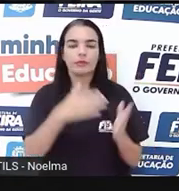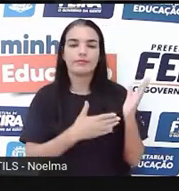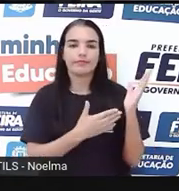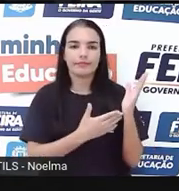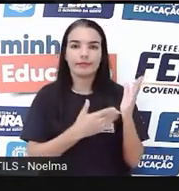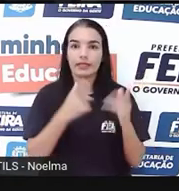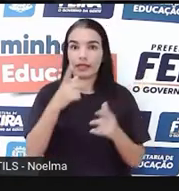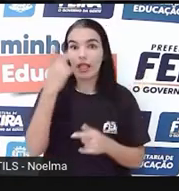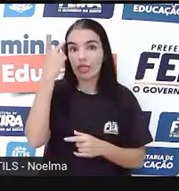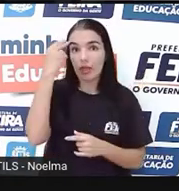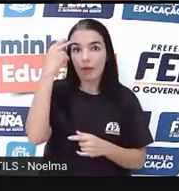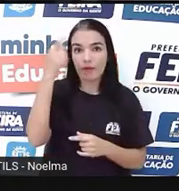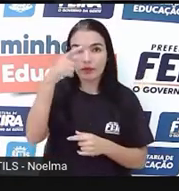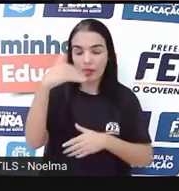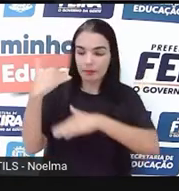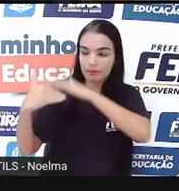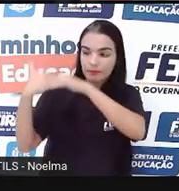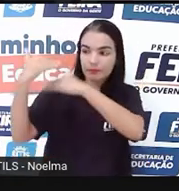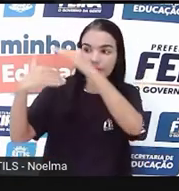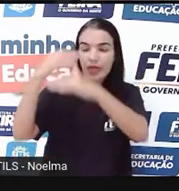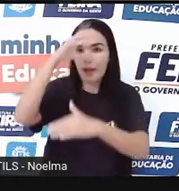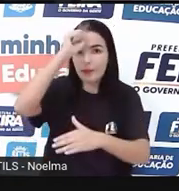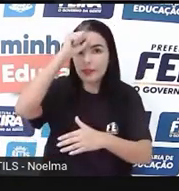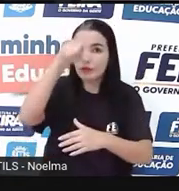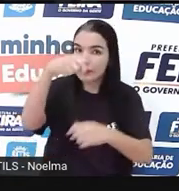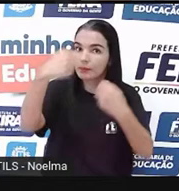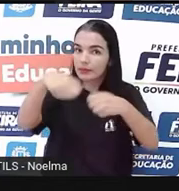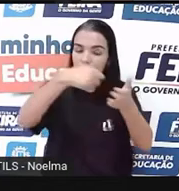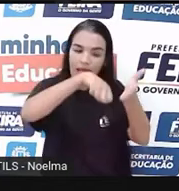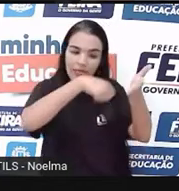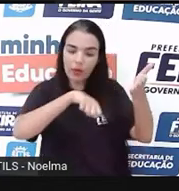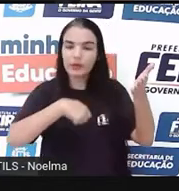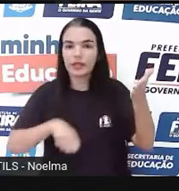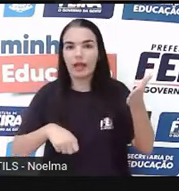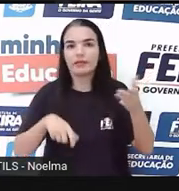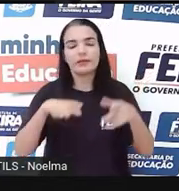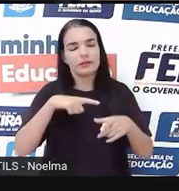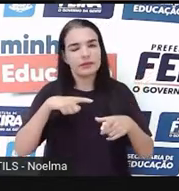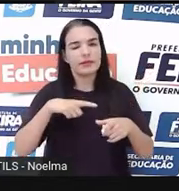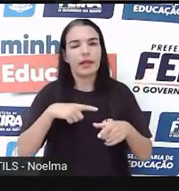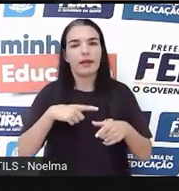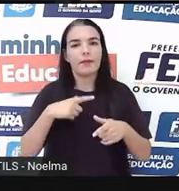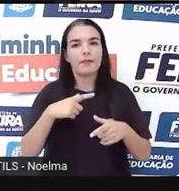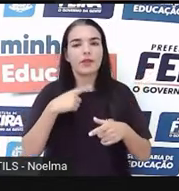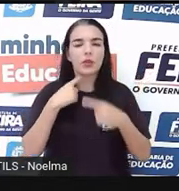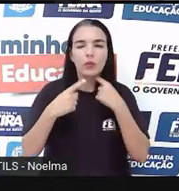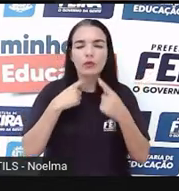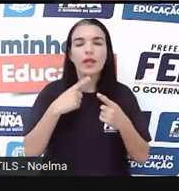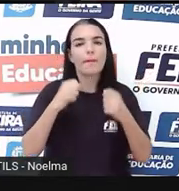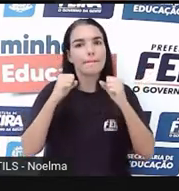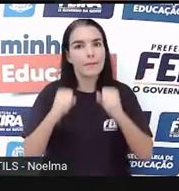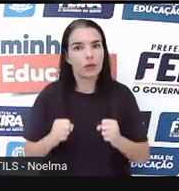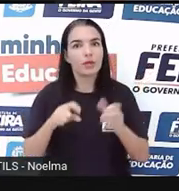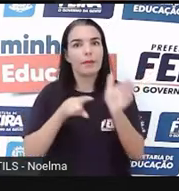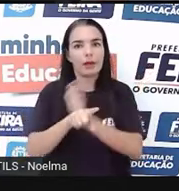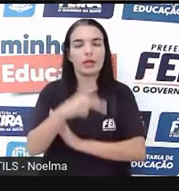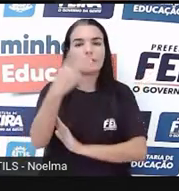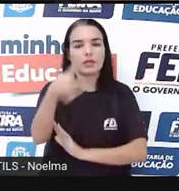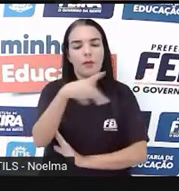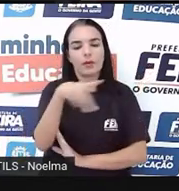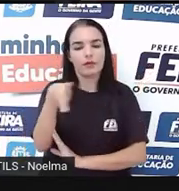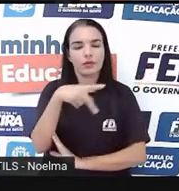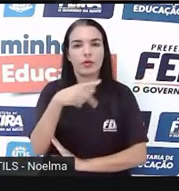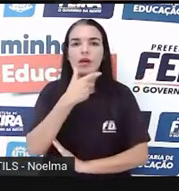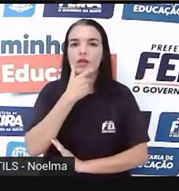de aprendizagem, não deixe de anotá-las e tirá-las na primeira oportunidade com seu professor ou sua professora